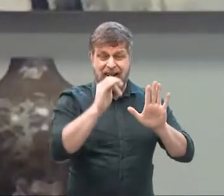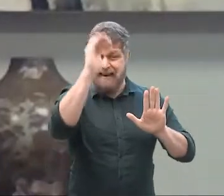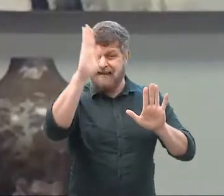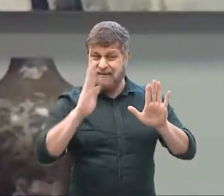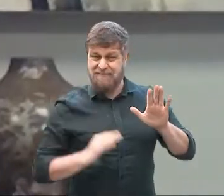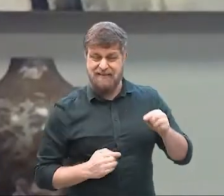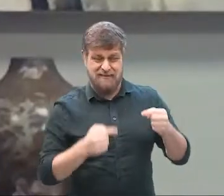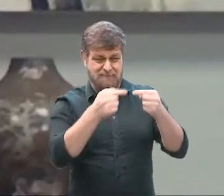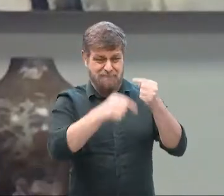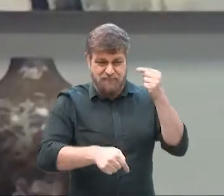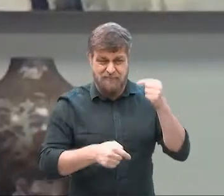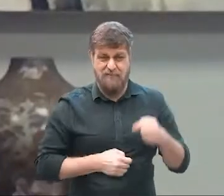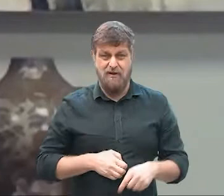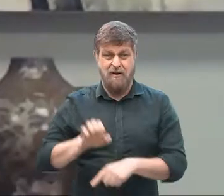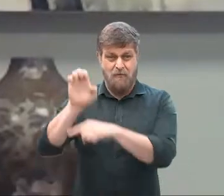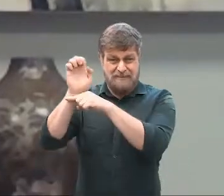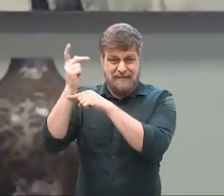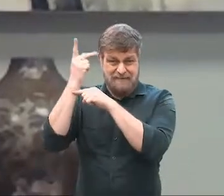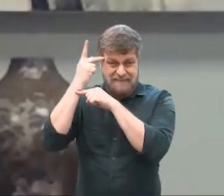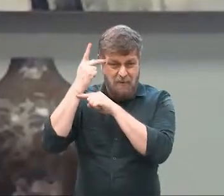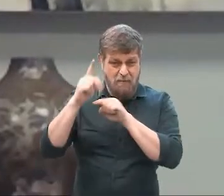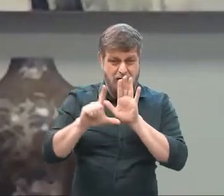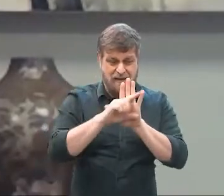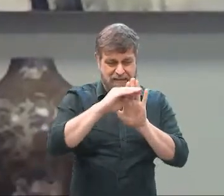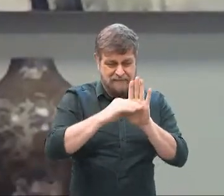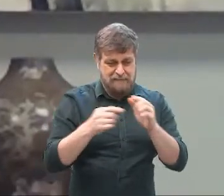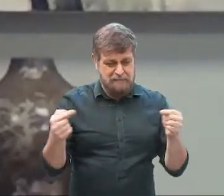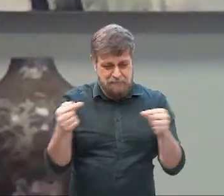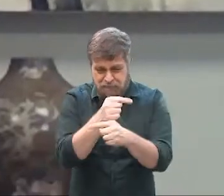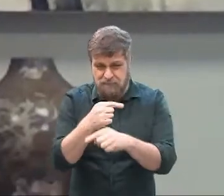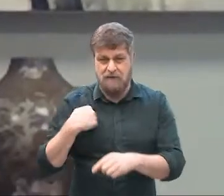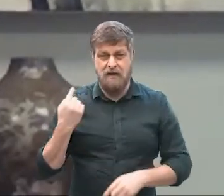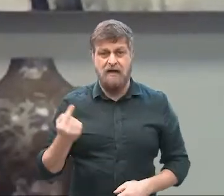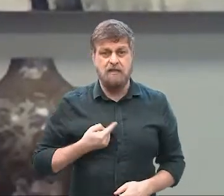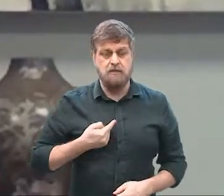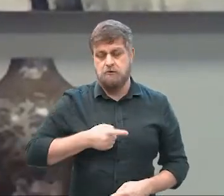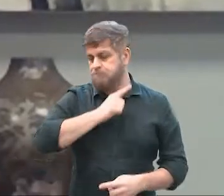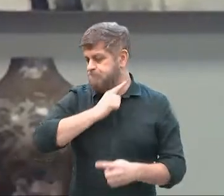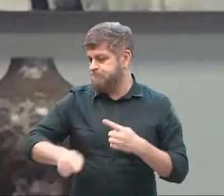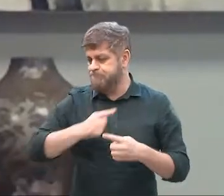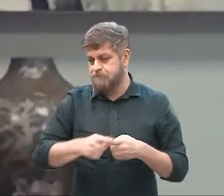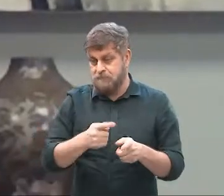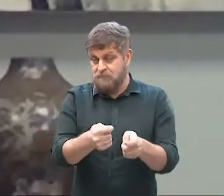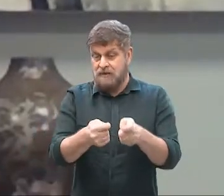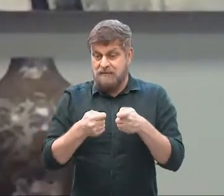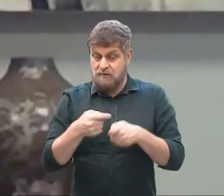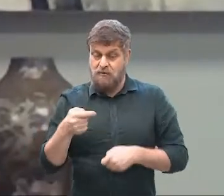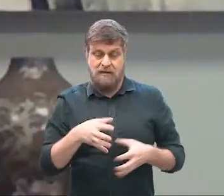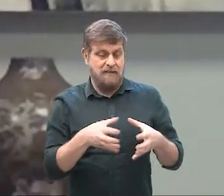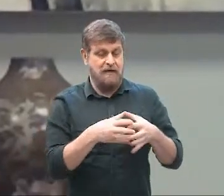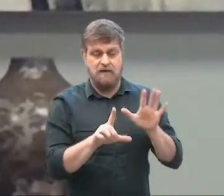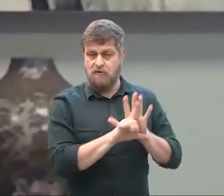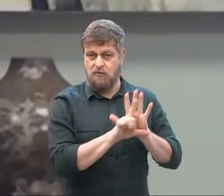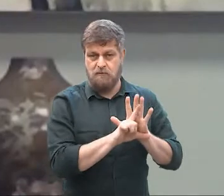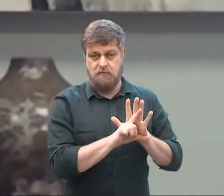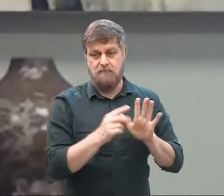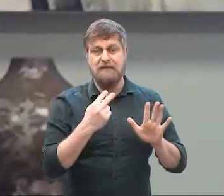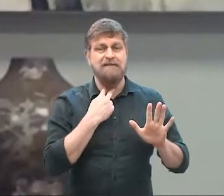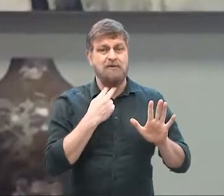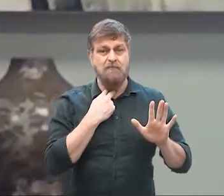Constituição Estadual e Lei Orgânica do Município, a recomendação é que se vete, segure o projeto na comissão, para que